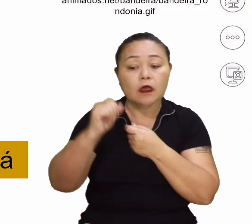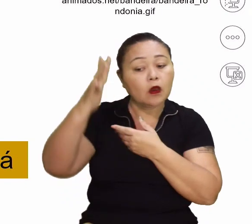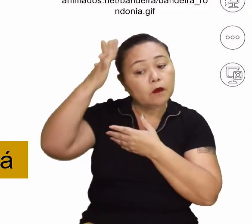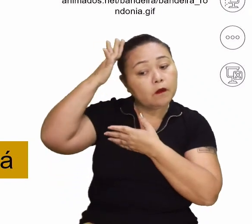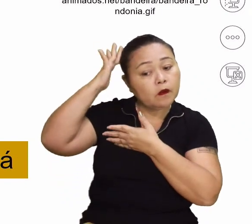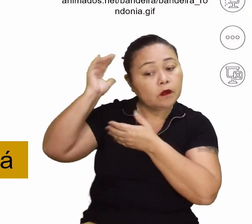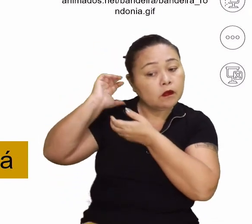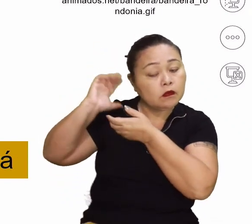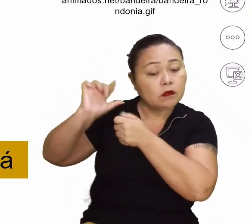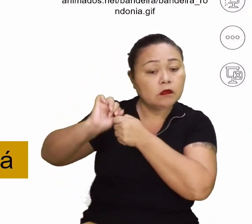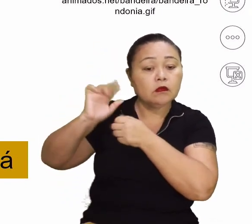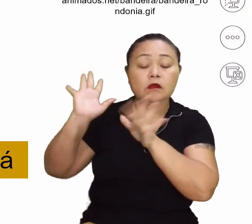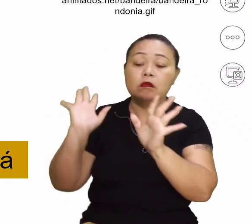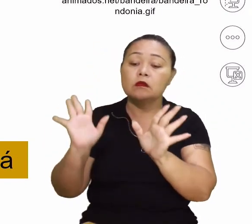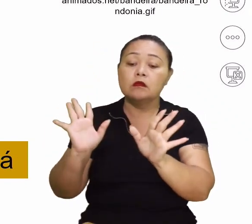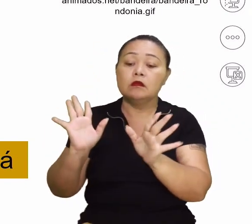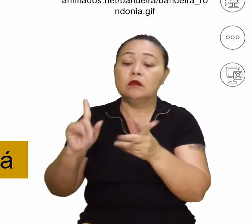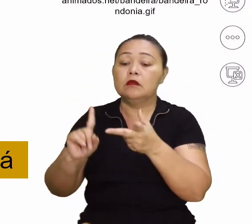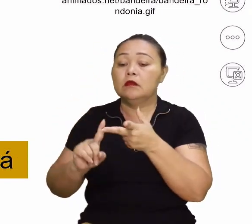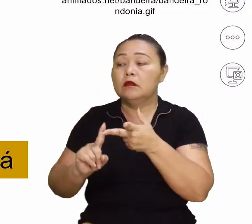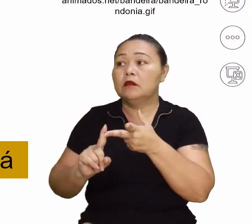shampoo, com alguma